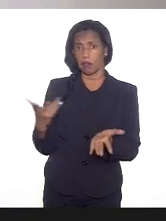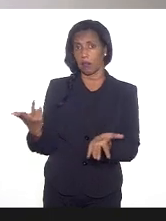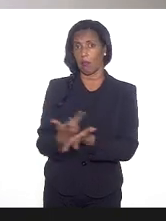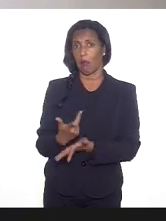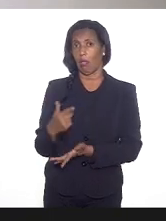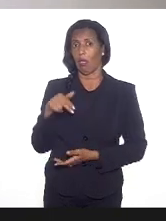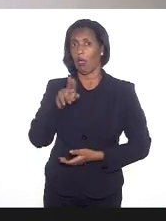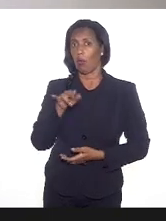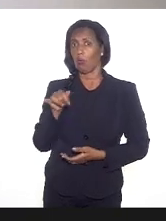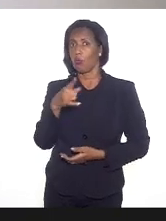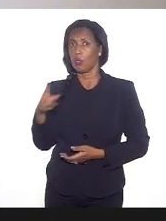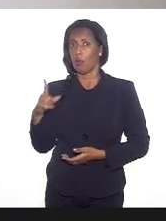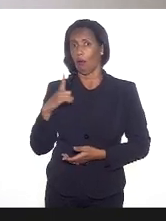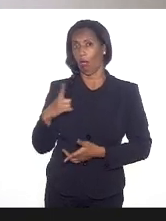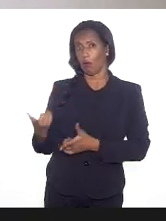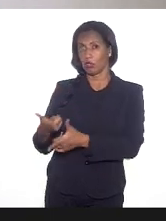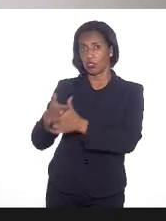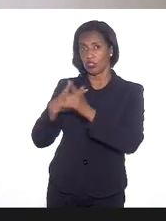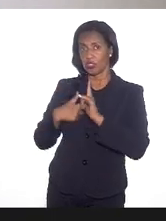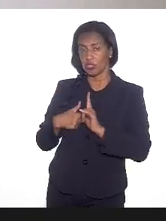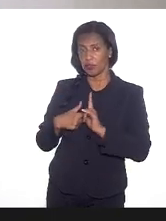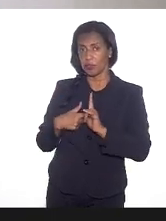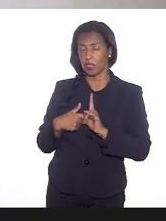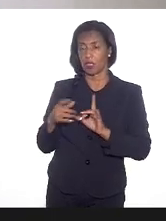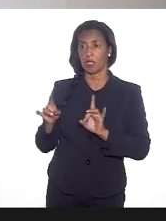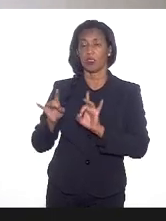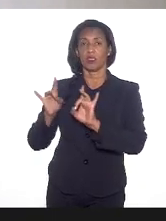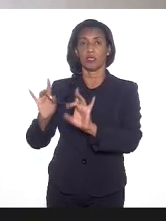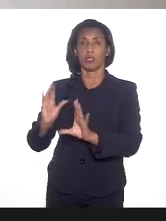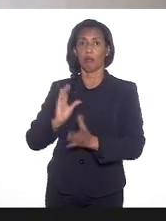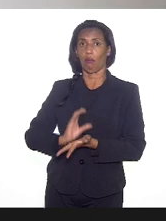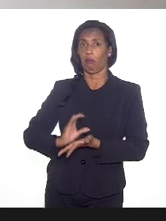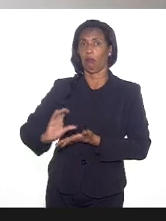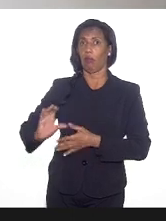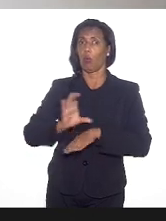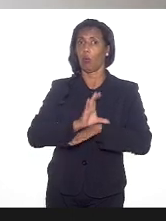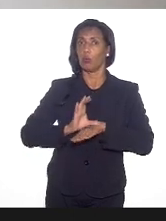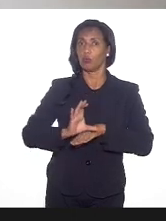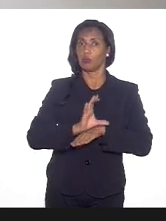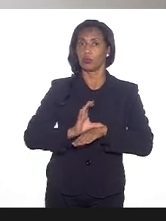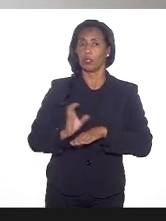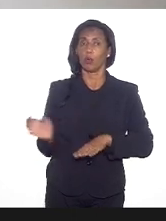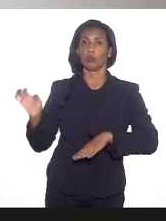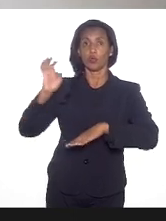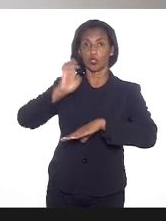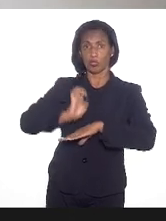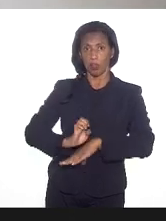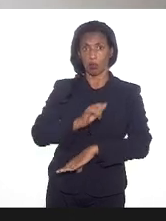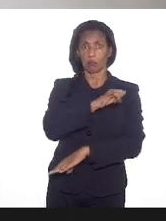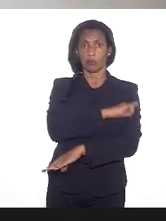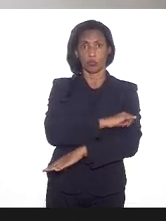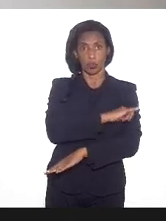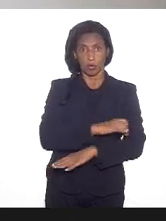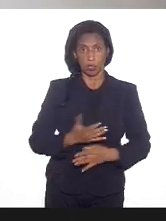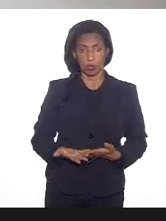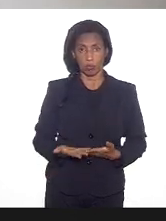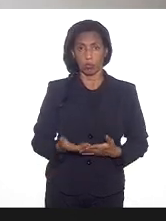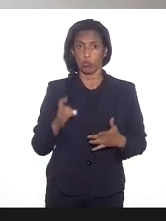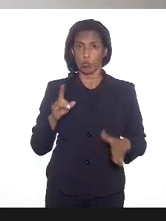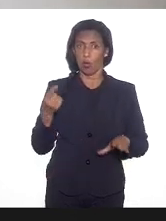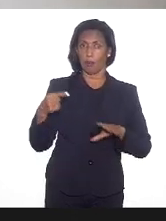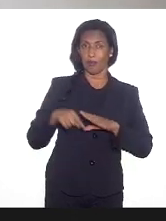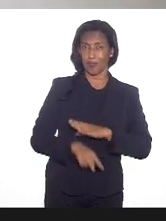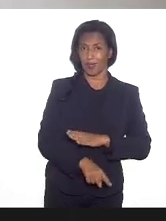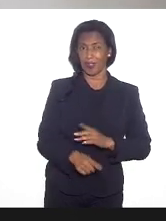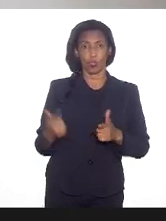União assumiria essa dívida e deixaria de fazer repasses constitucionais para o Estado do Rio de Janeiro para compensar isso. Só aprofundaria a nossa